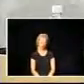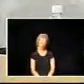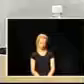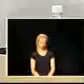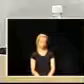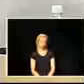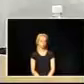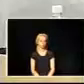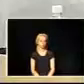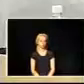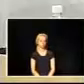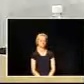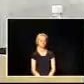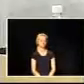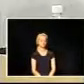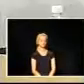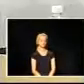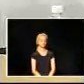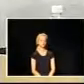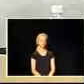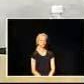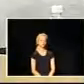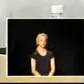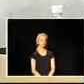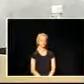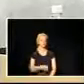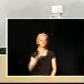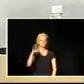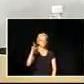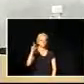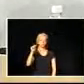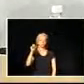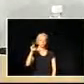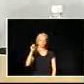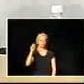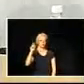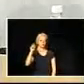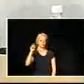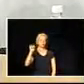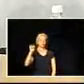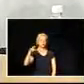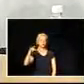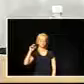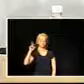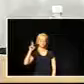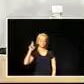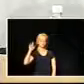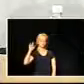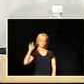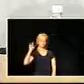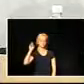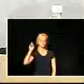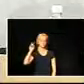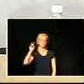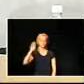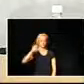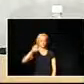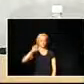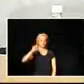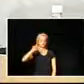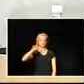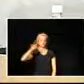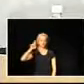A atual via pública da Rua 6, loteamento Chácara Guizar, Ingrid, no bairro do Barreiro, nesse município.